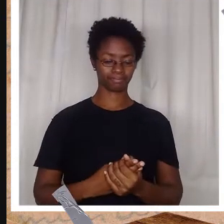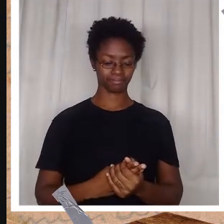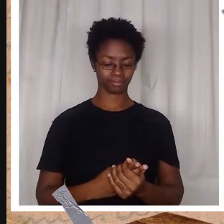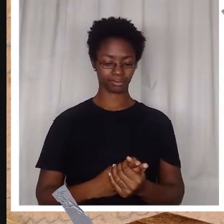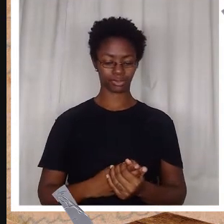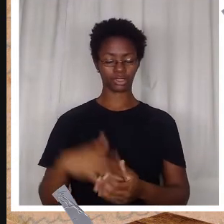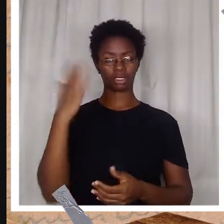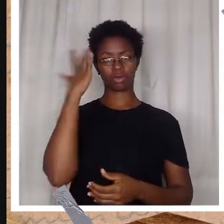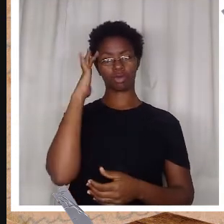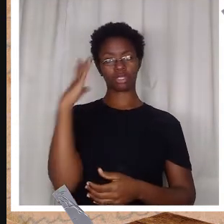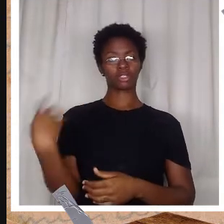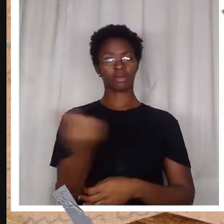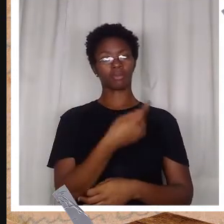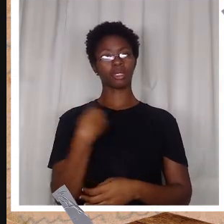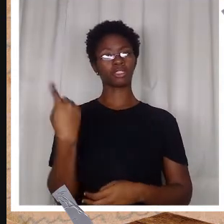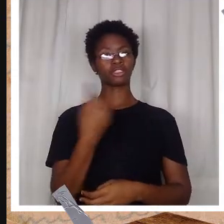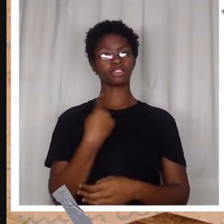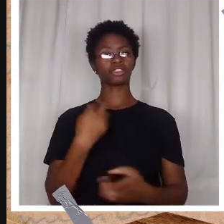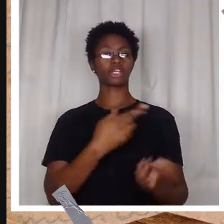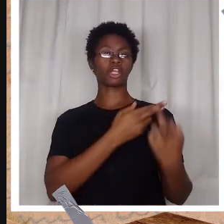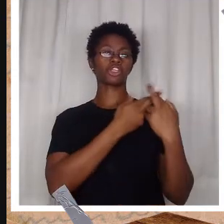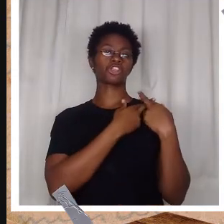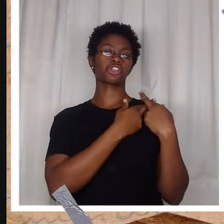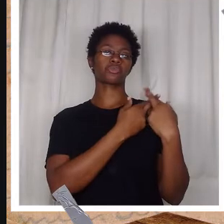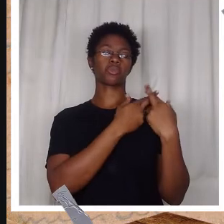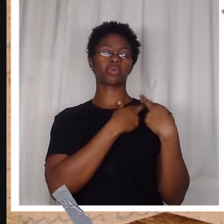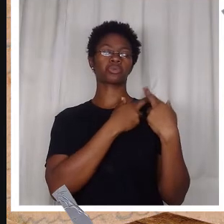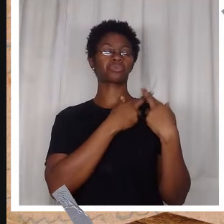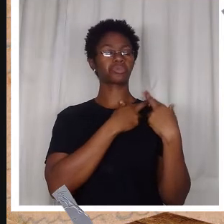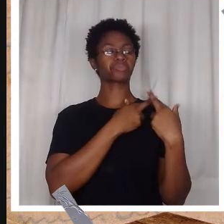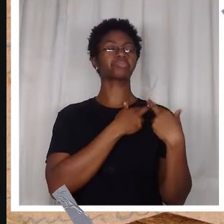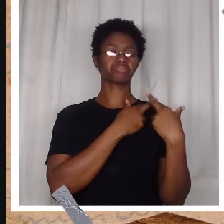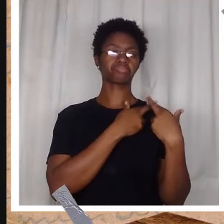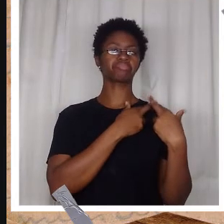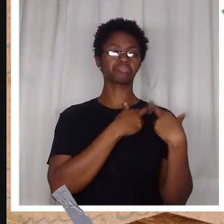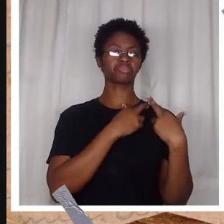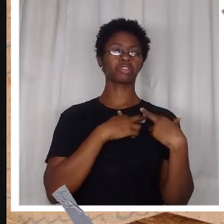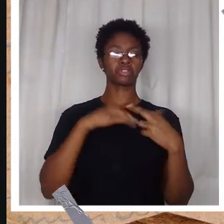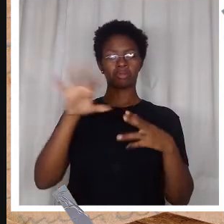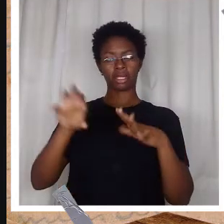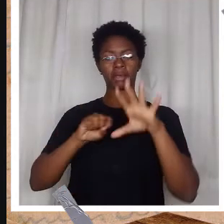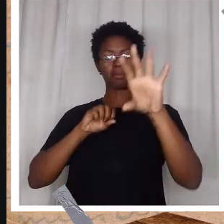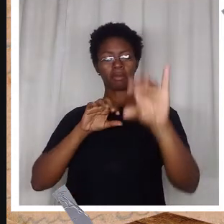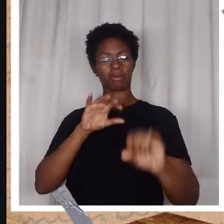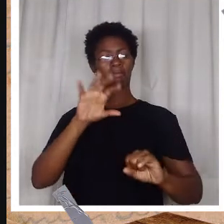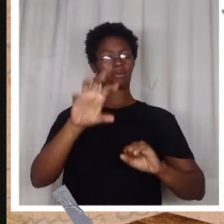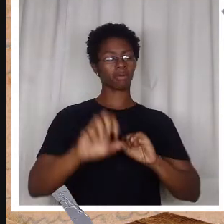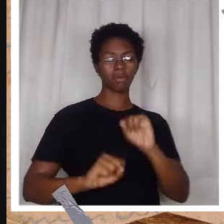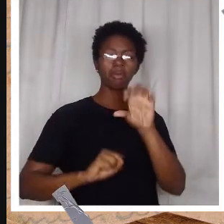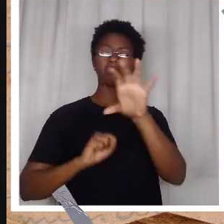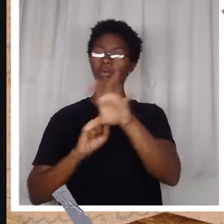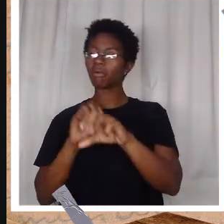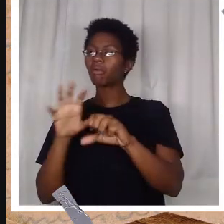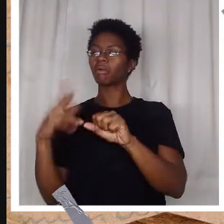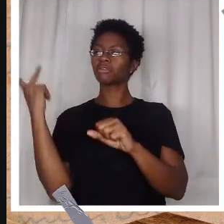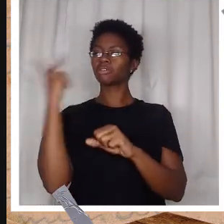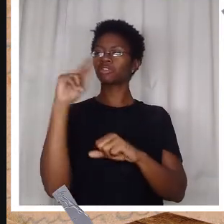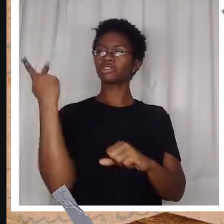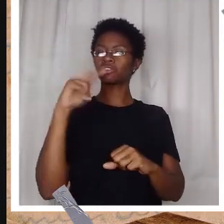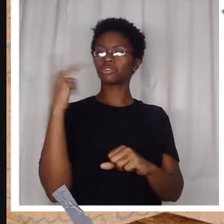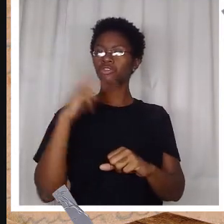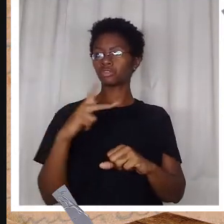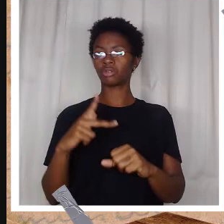eu acho que para a gente há uma responsabilidade de pegar essa história que foi construída por